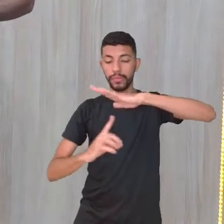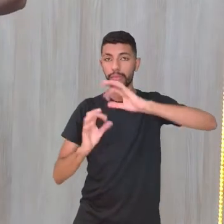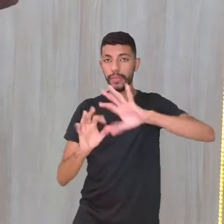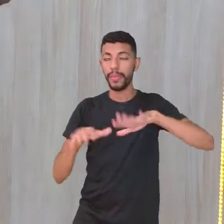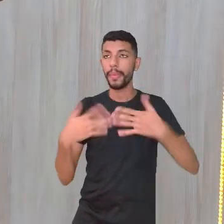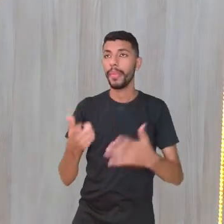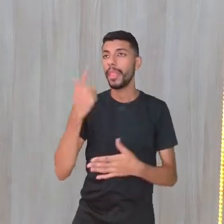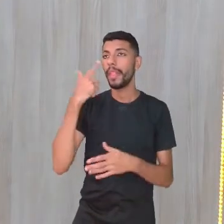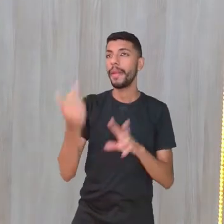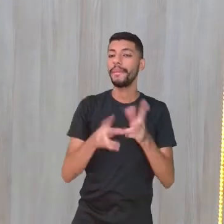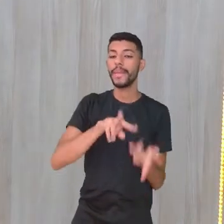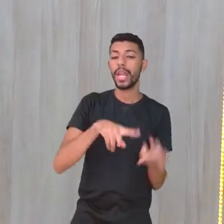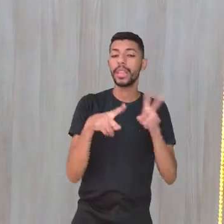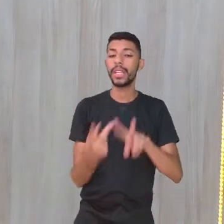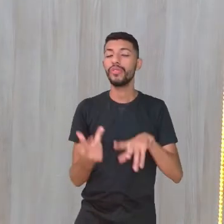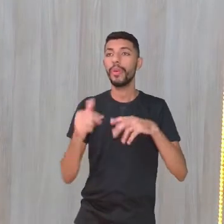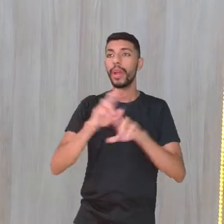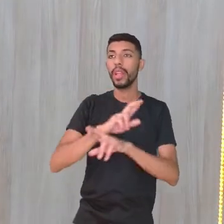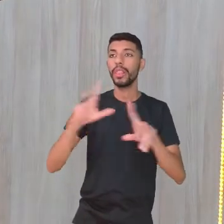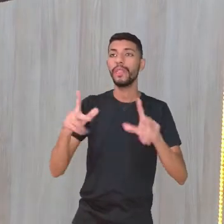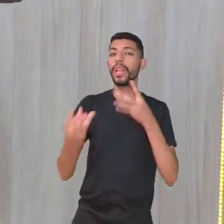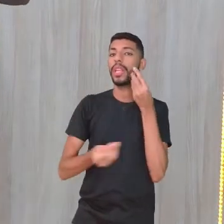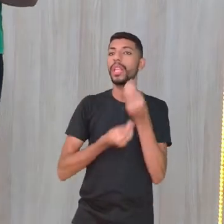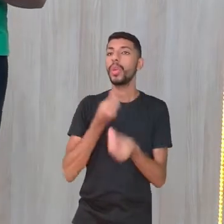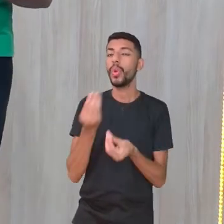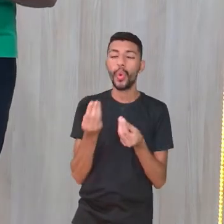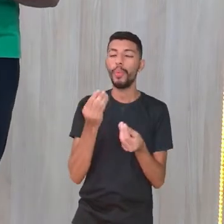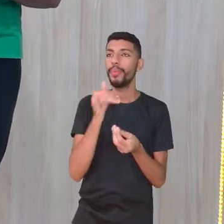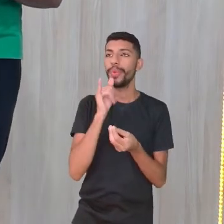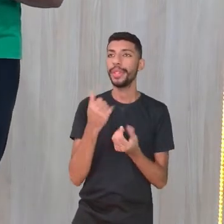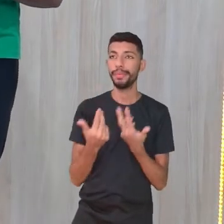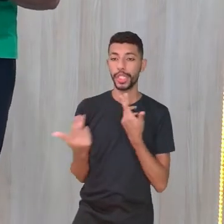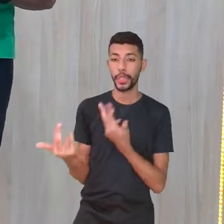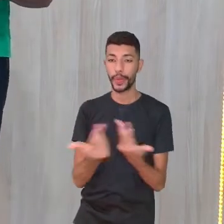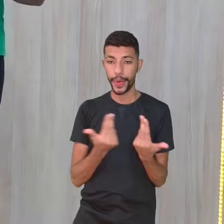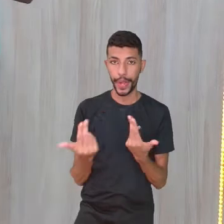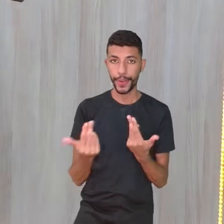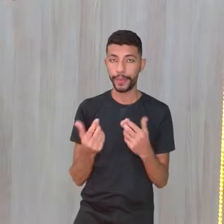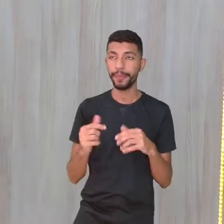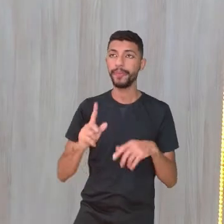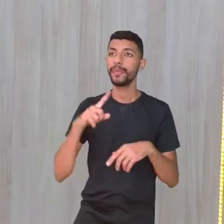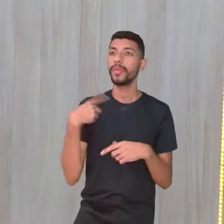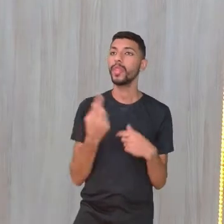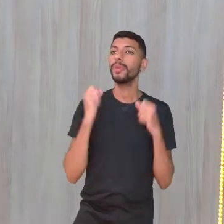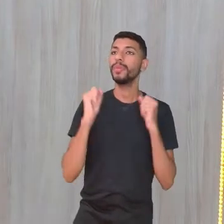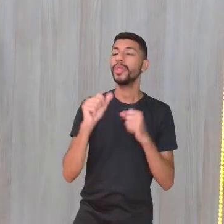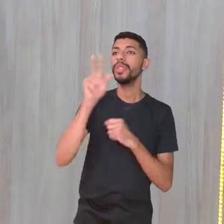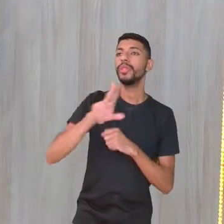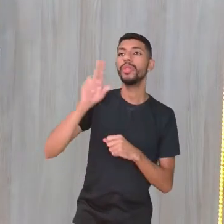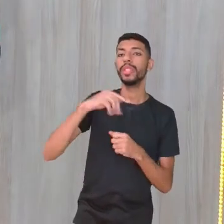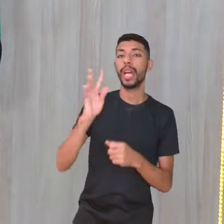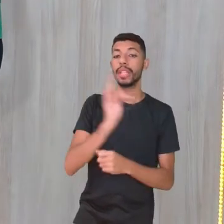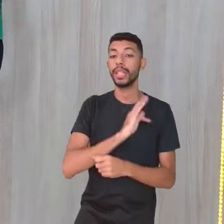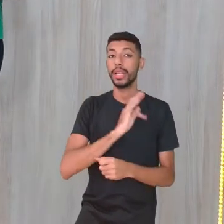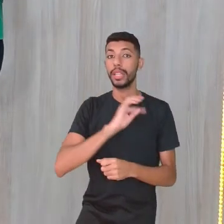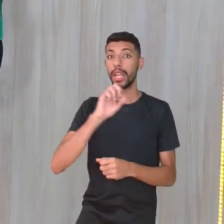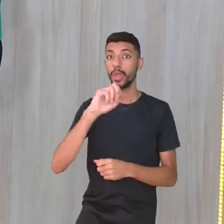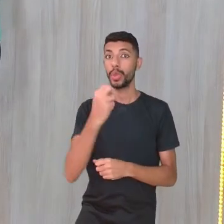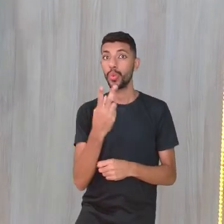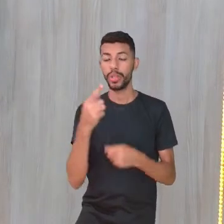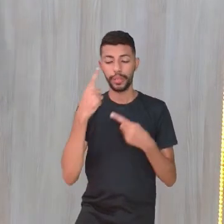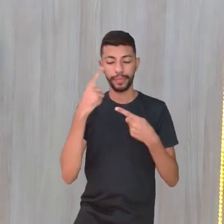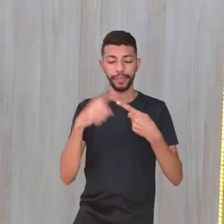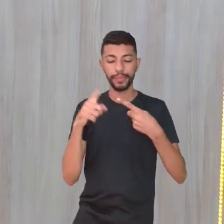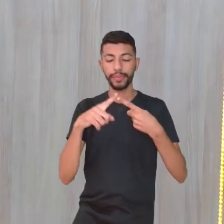transformar esses denominadores diferentes em denominadores iguais, tá? A gente pode utilizar duas técnicas. Uma é